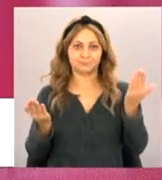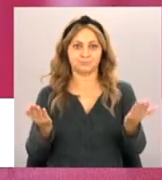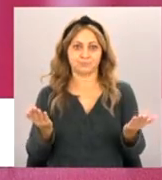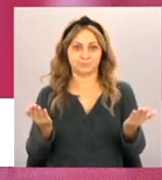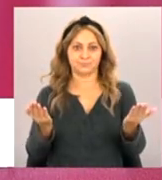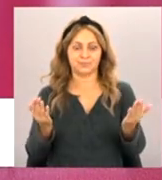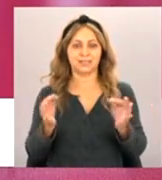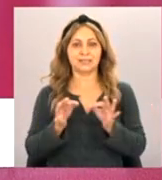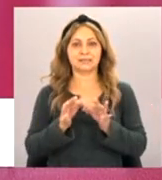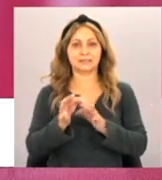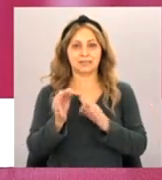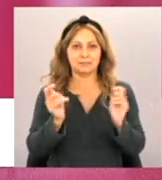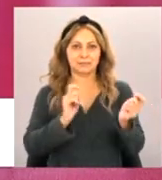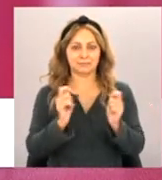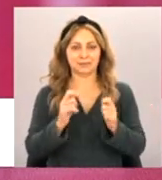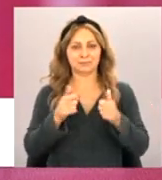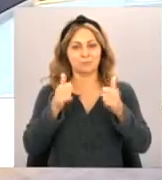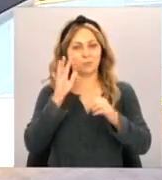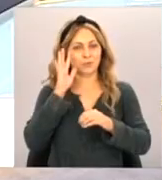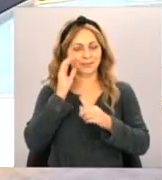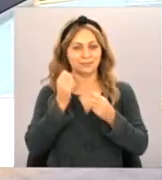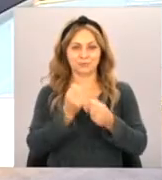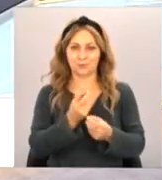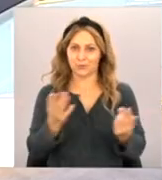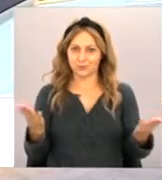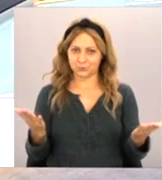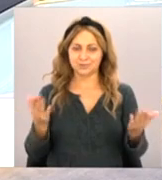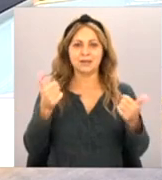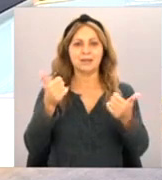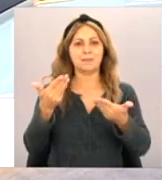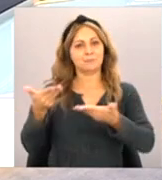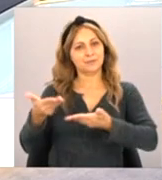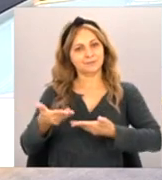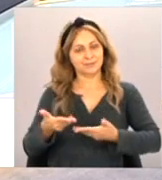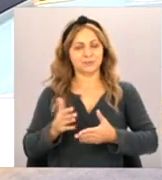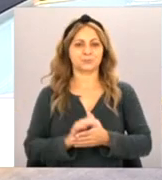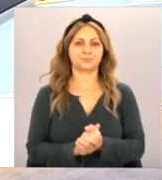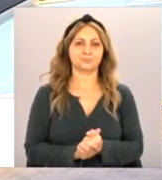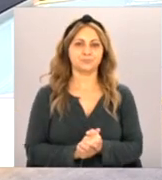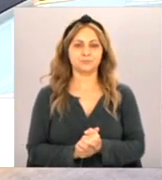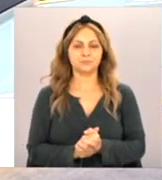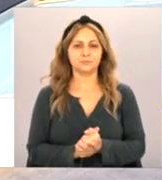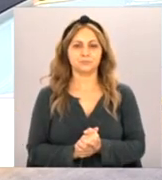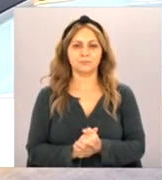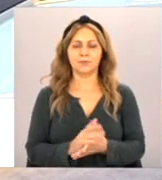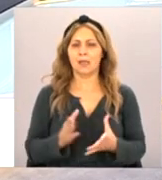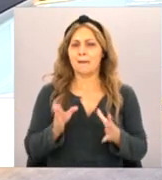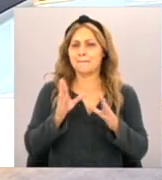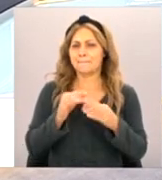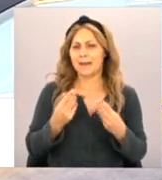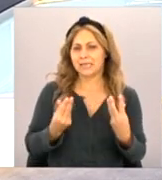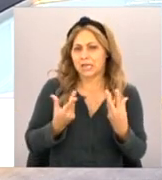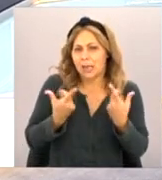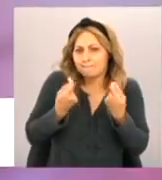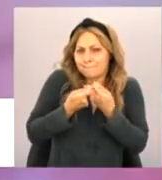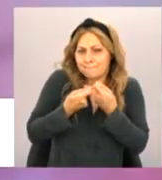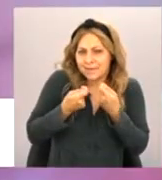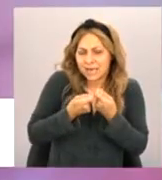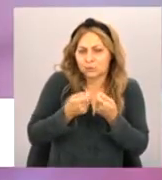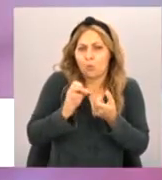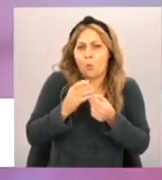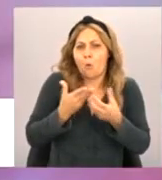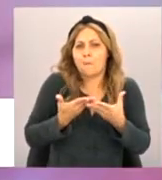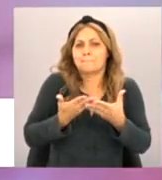esse tempo muito boa tarde aos dois bem vindos e mais aquilo que vos aproxima do que aquilo que vou